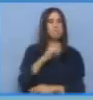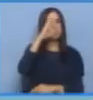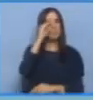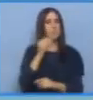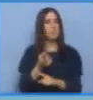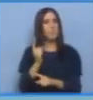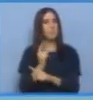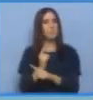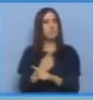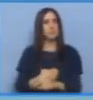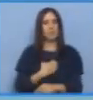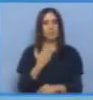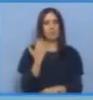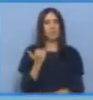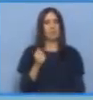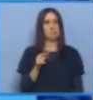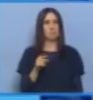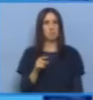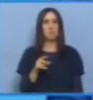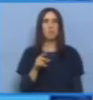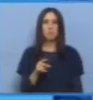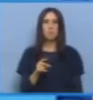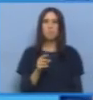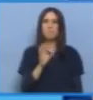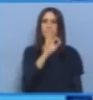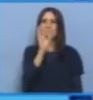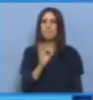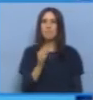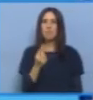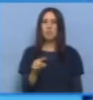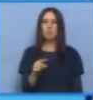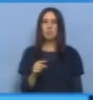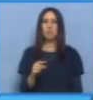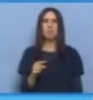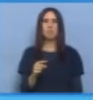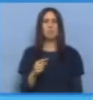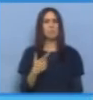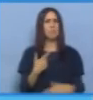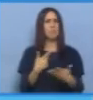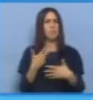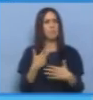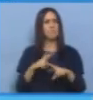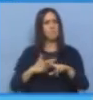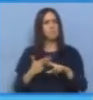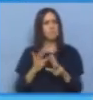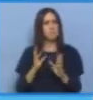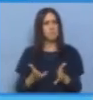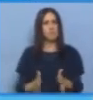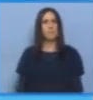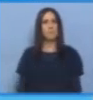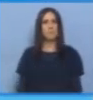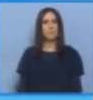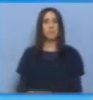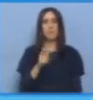porque se sentem chamados a isso. E isto é um indicador que temos de falar e que temos de reforçar. Quando falamos de